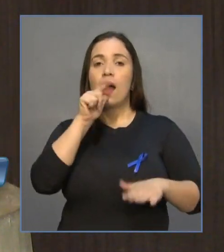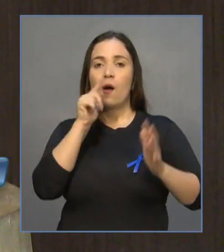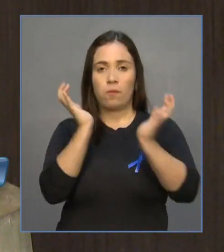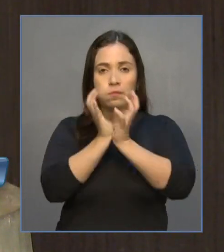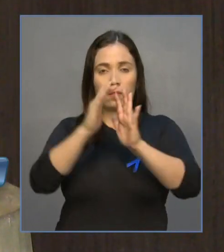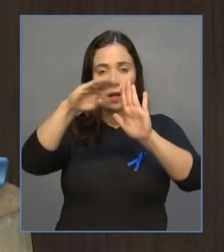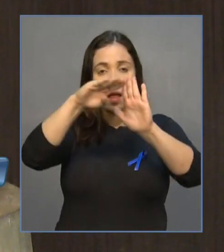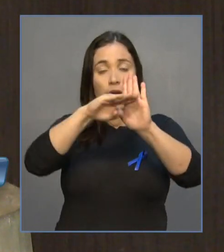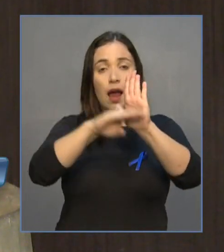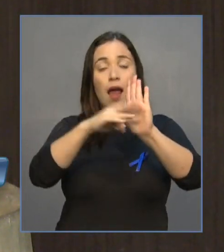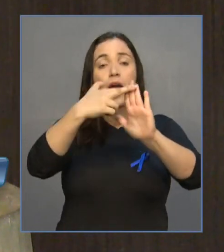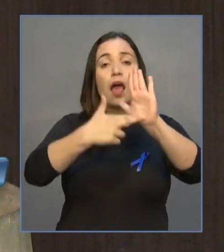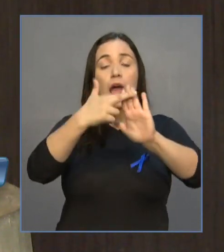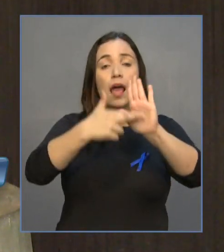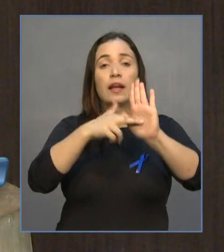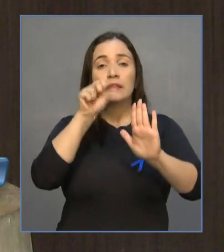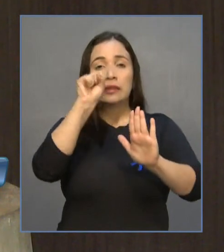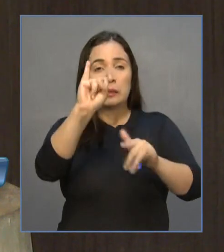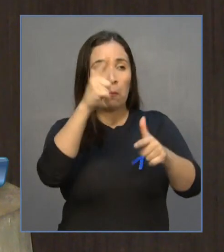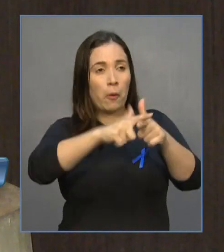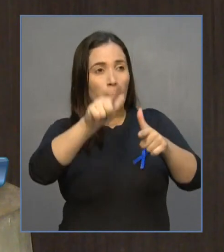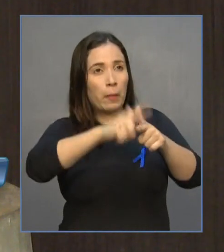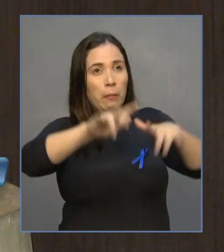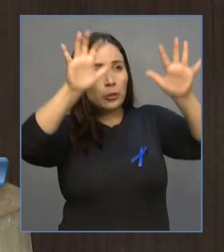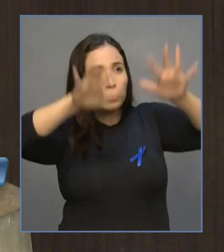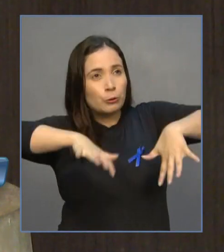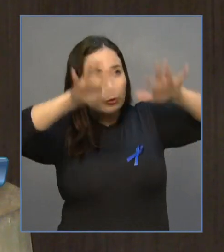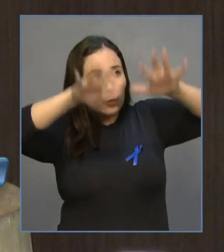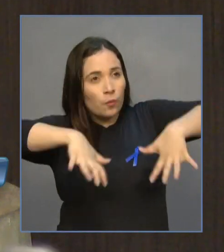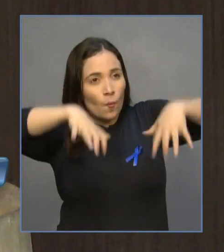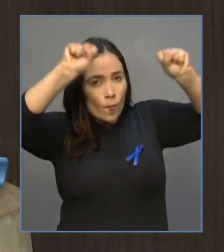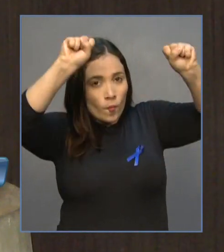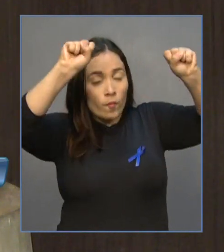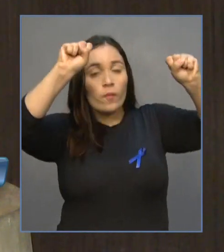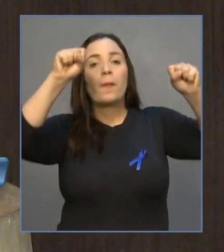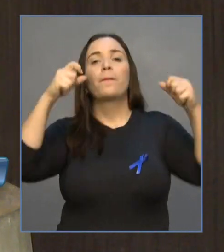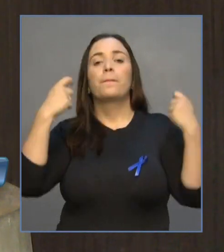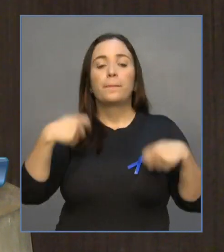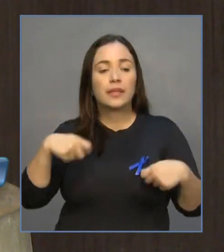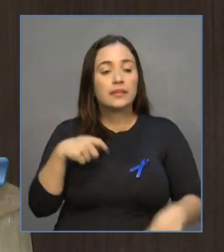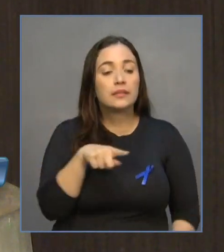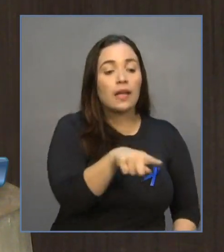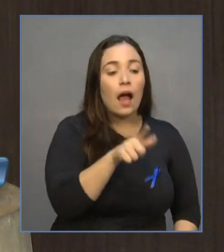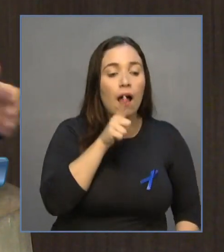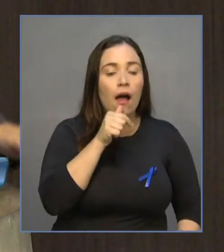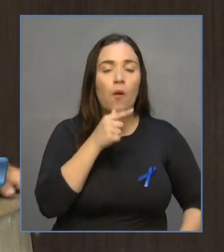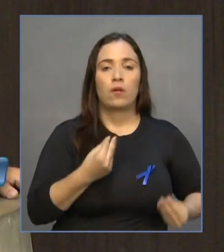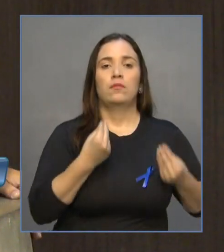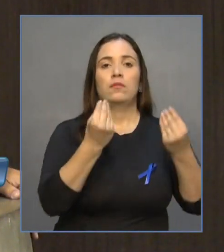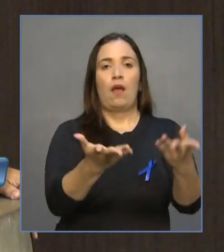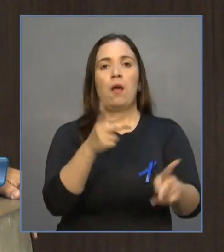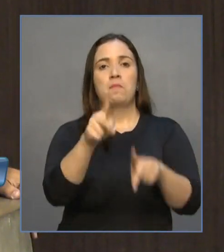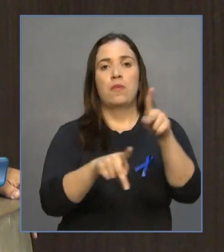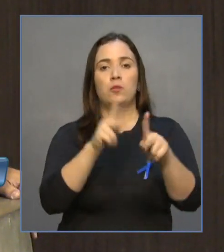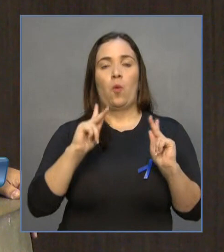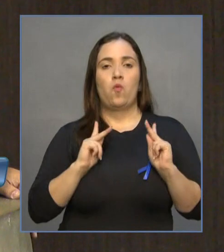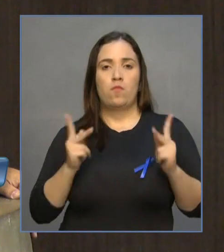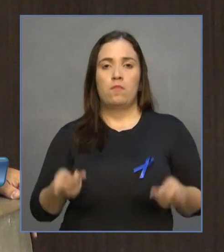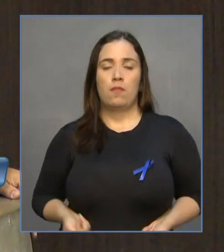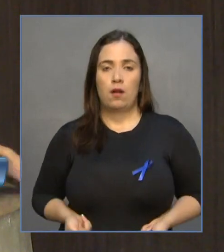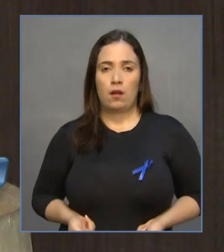1, em situações de estiagem, o abastecimento humano. E, obviamente, isso não está sendo